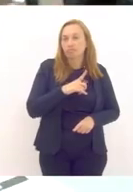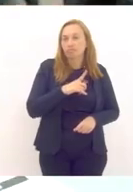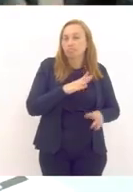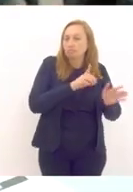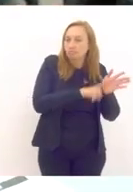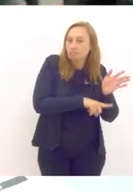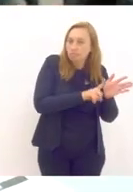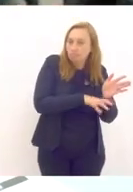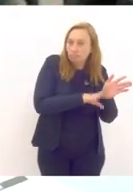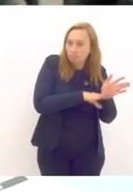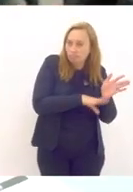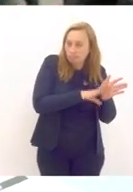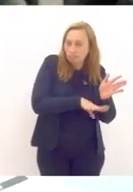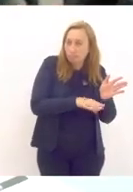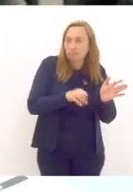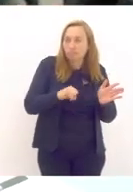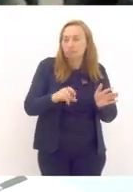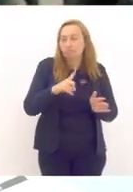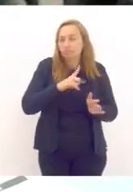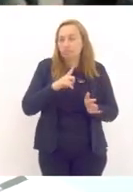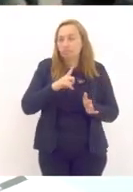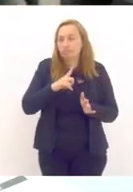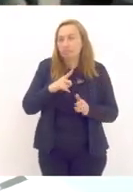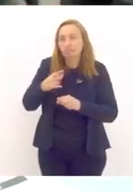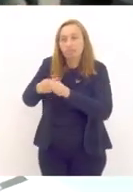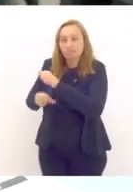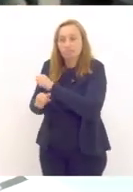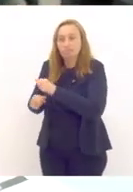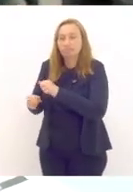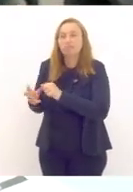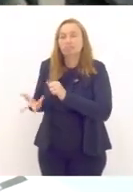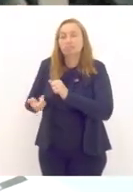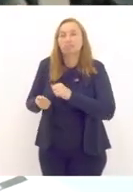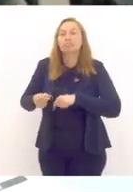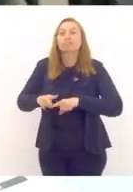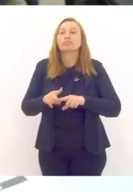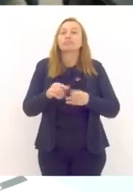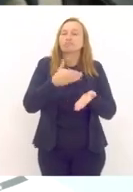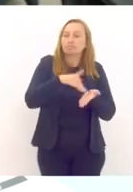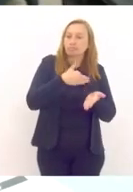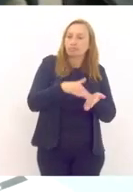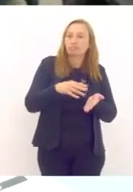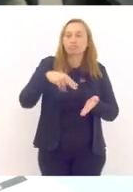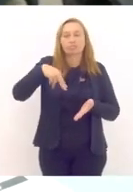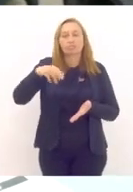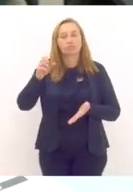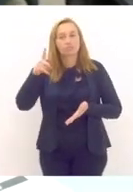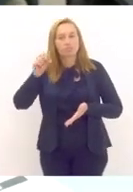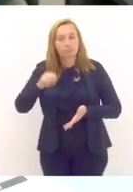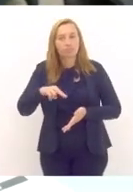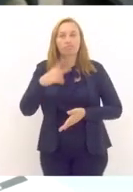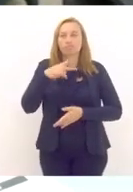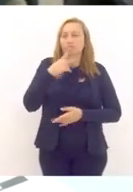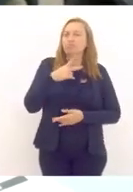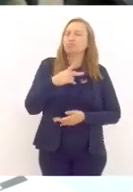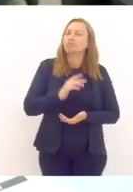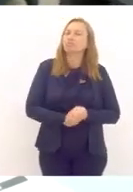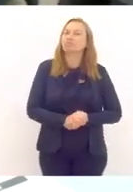receita, né? Uma receita de qualidade. E o secretário Nelson Rocha falou uma coisa que